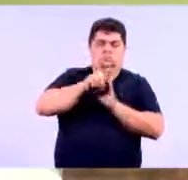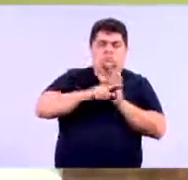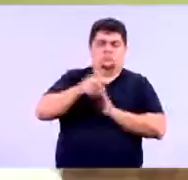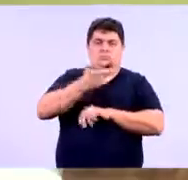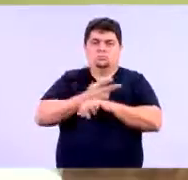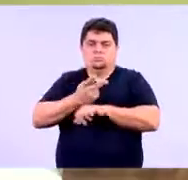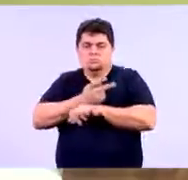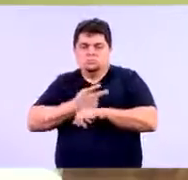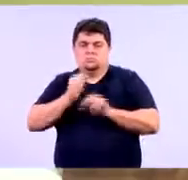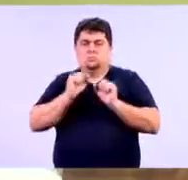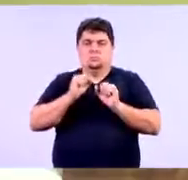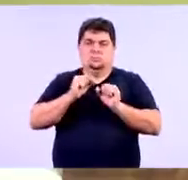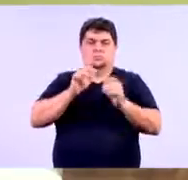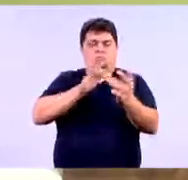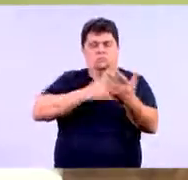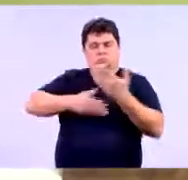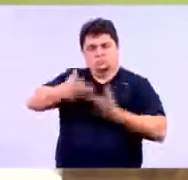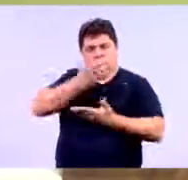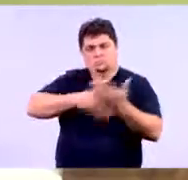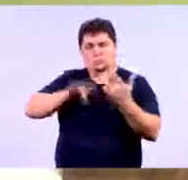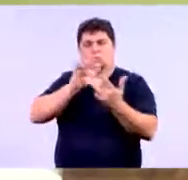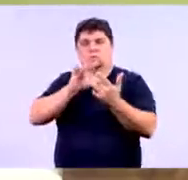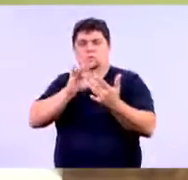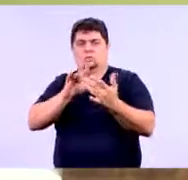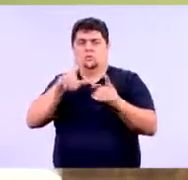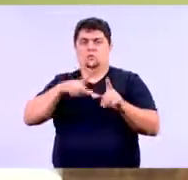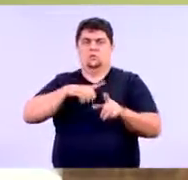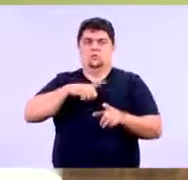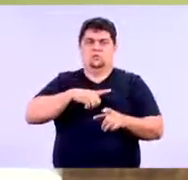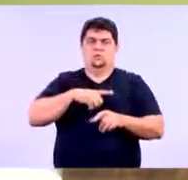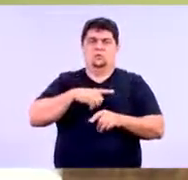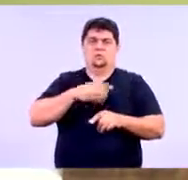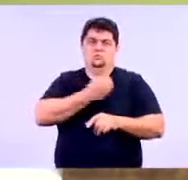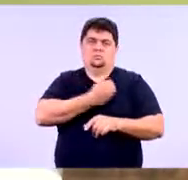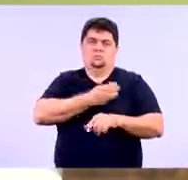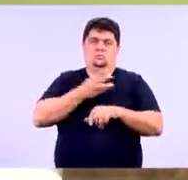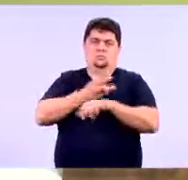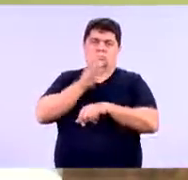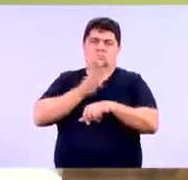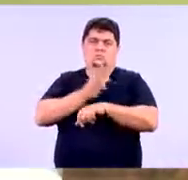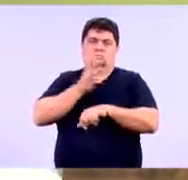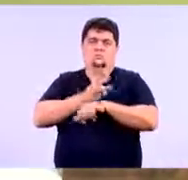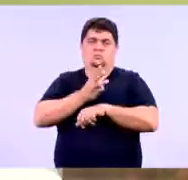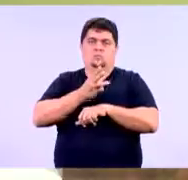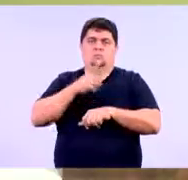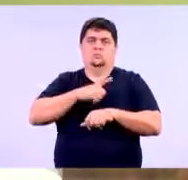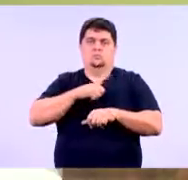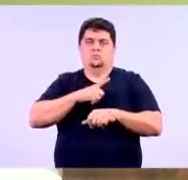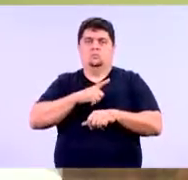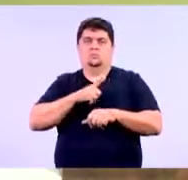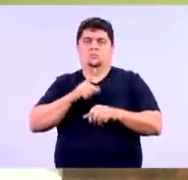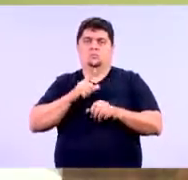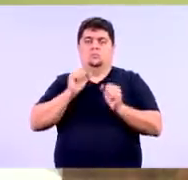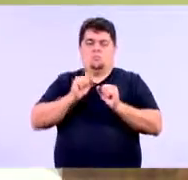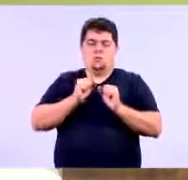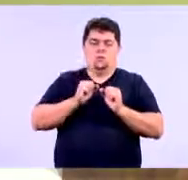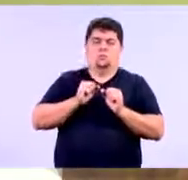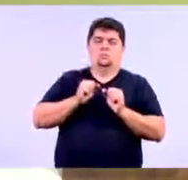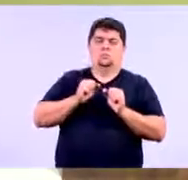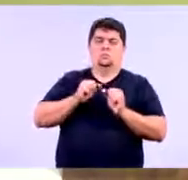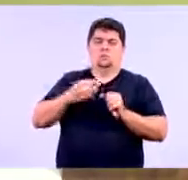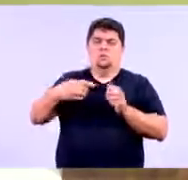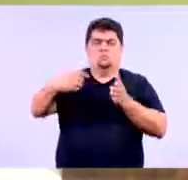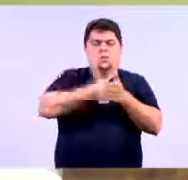pode interagir, a gente pode conversar. Tem também o meu número de WhatsApp, que aí vocês podem acessar, que vocês podem